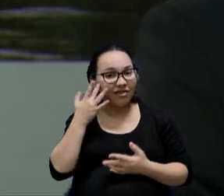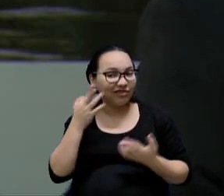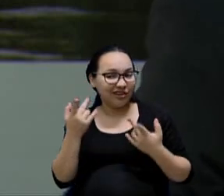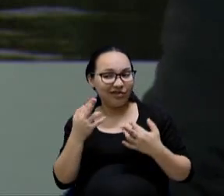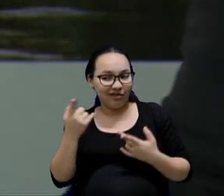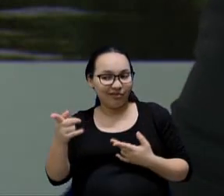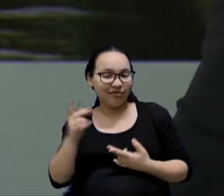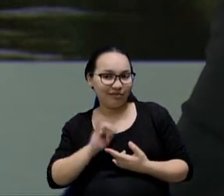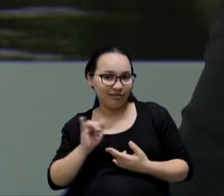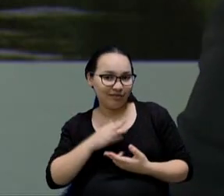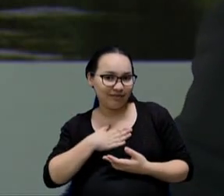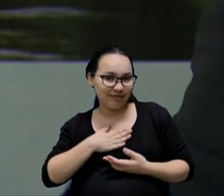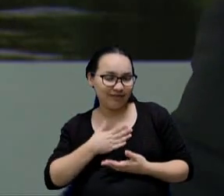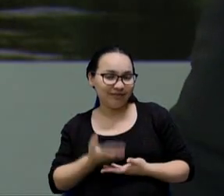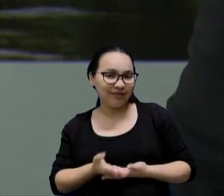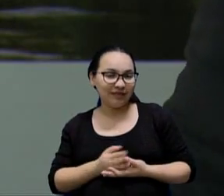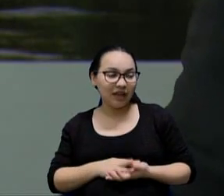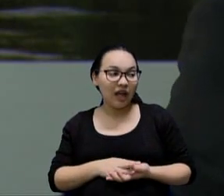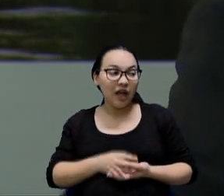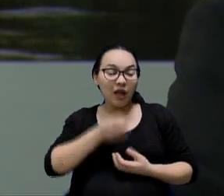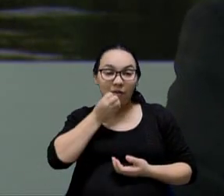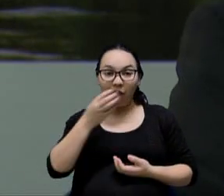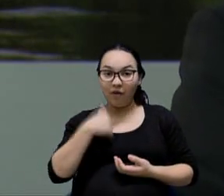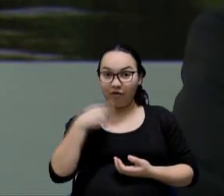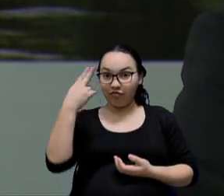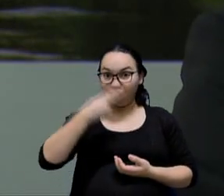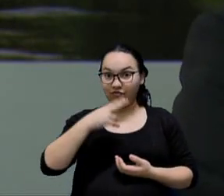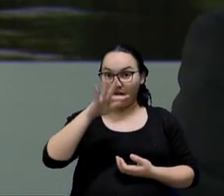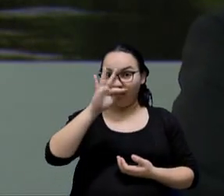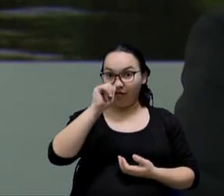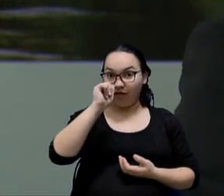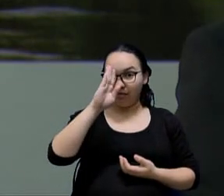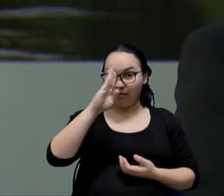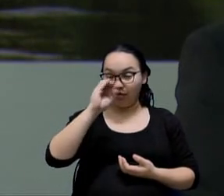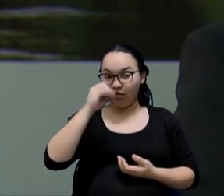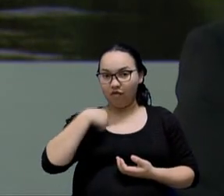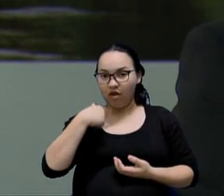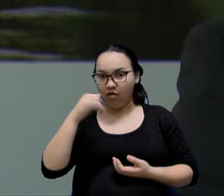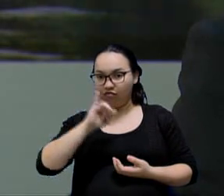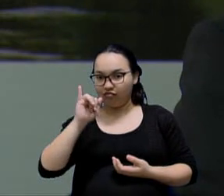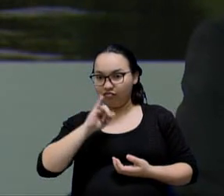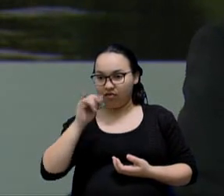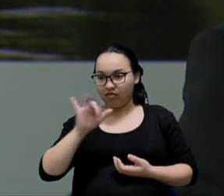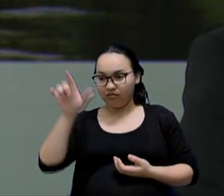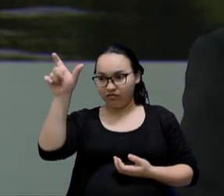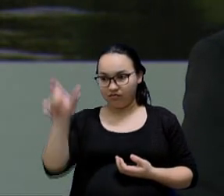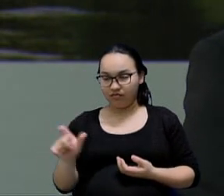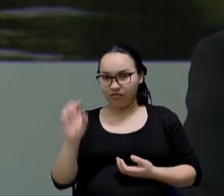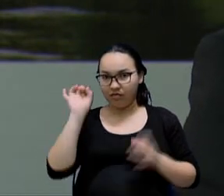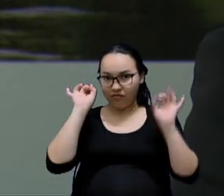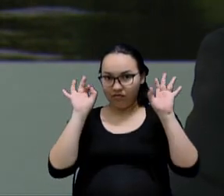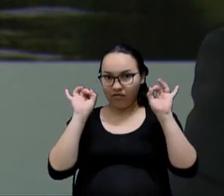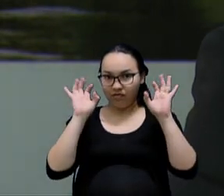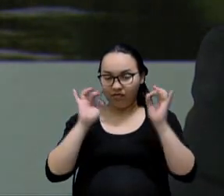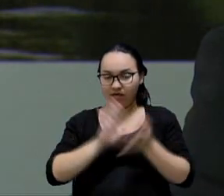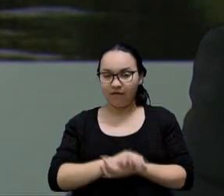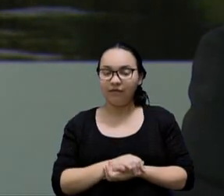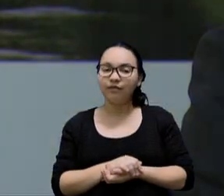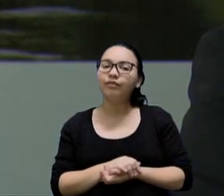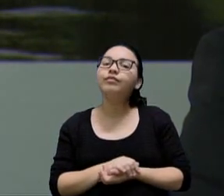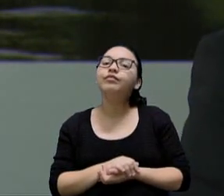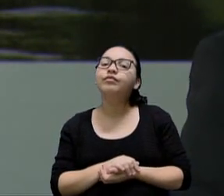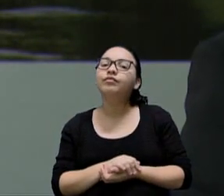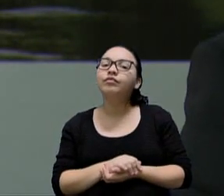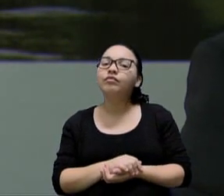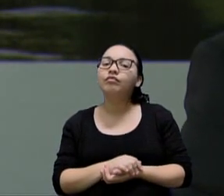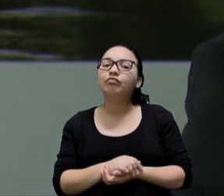irmão. Meu nome é Fábio Guimarães, eu sou o irmão do homenageado, né? Como vocês podem ver, eu sou